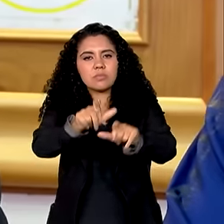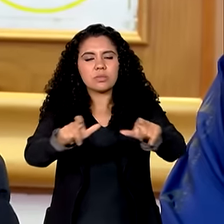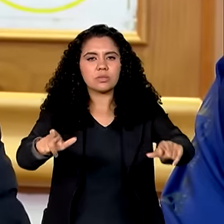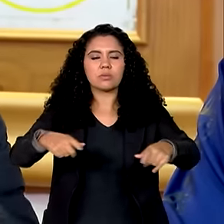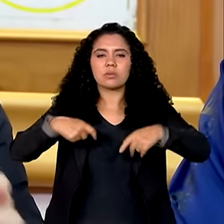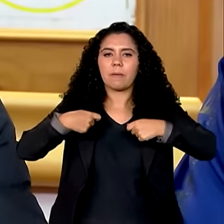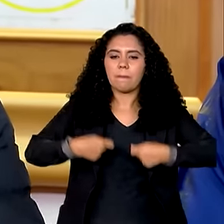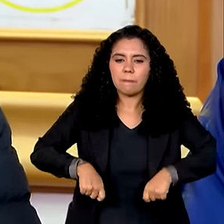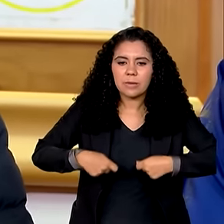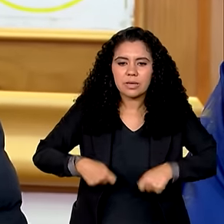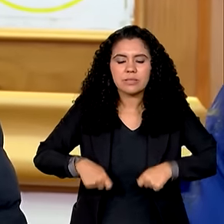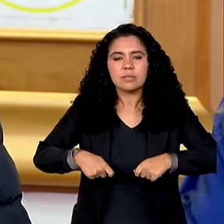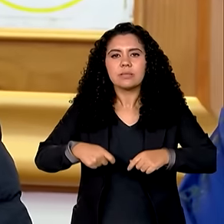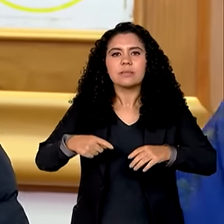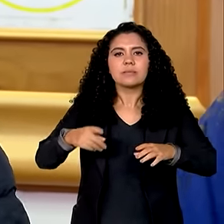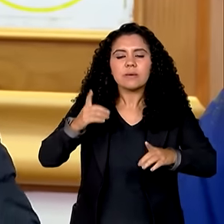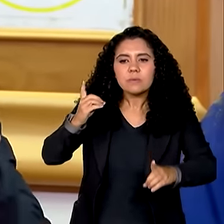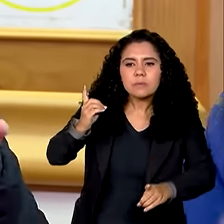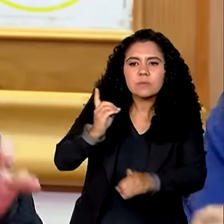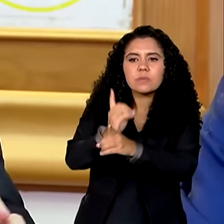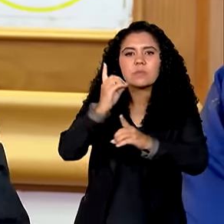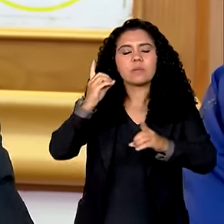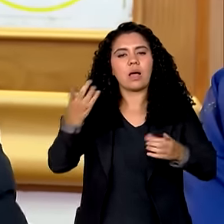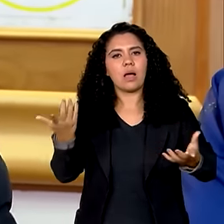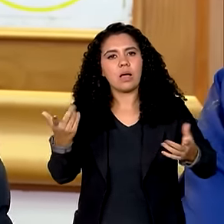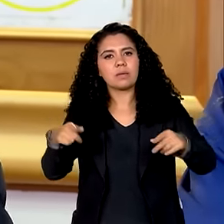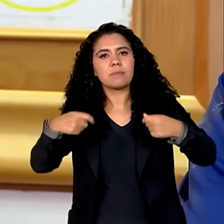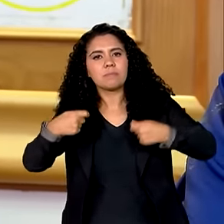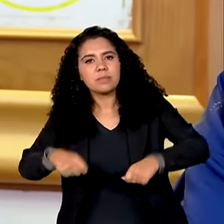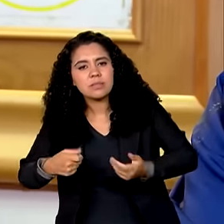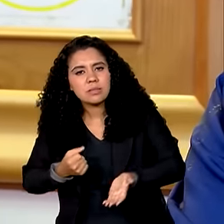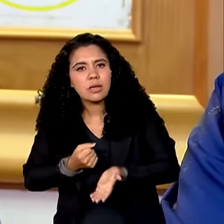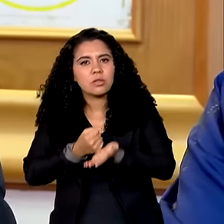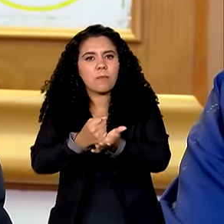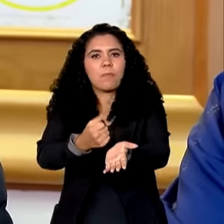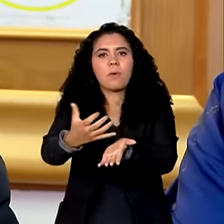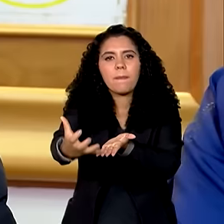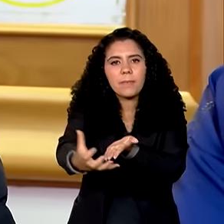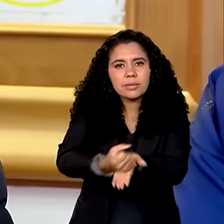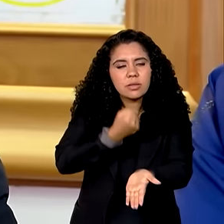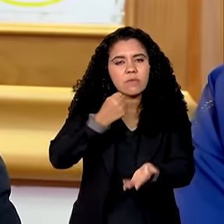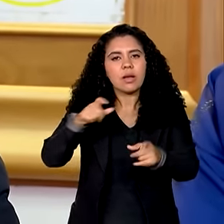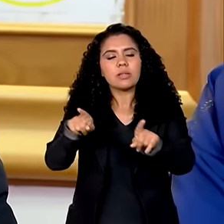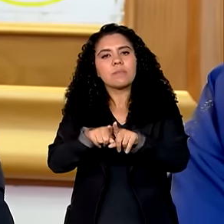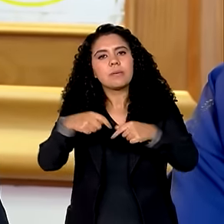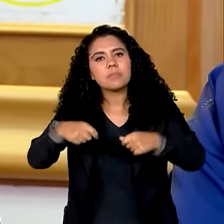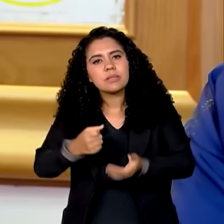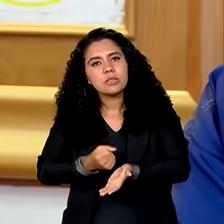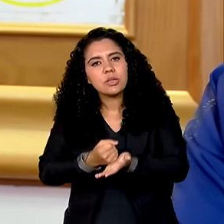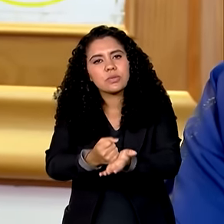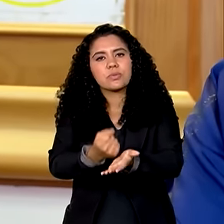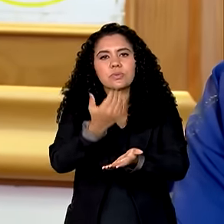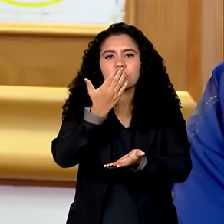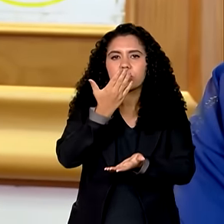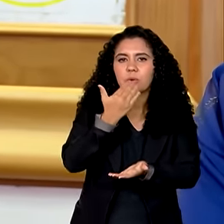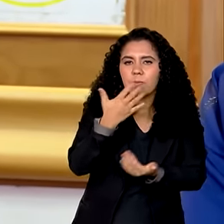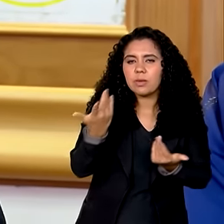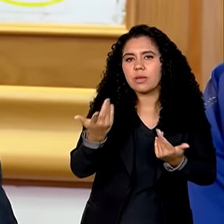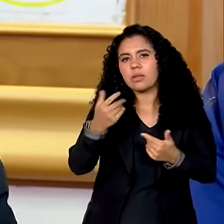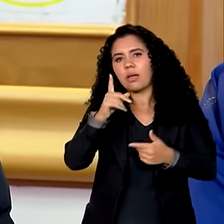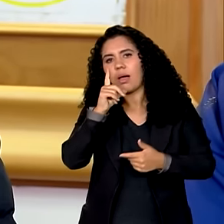precisando ainda ser localizados precisando de salvamento de ajuda humanitária e é nessa linha que nós estamos